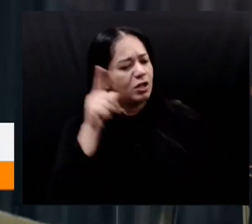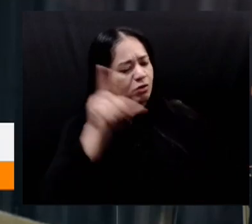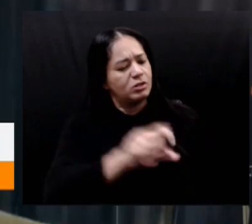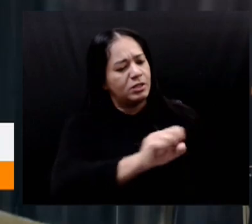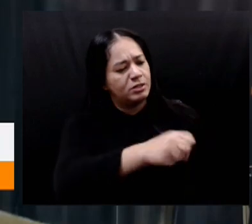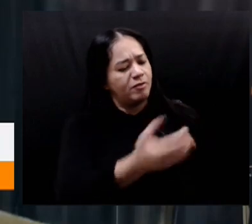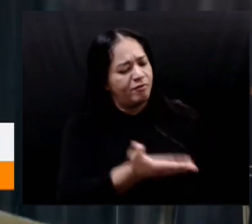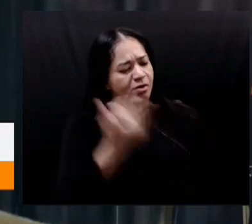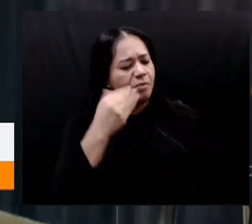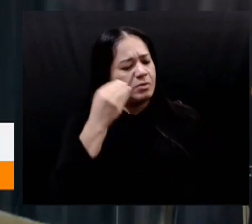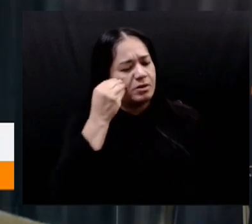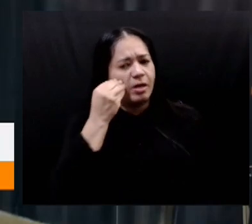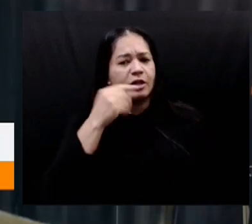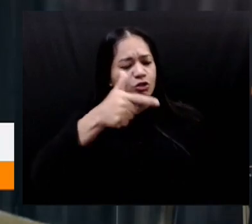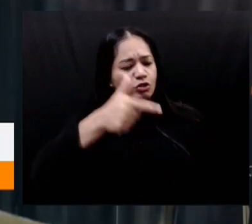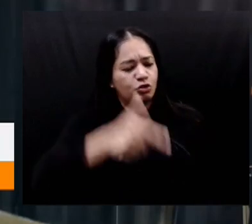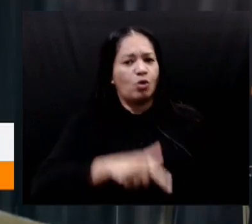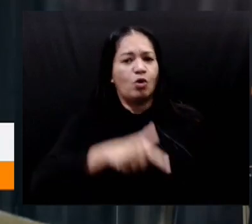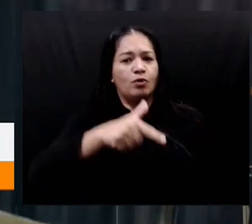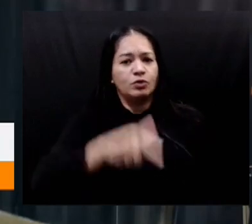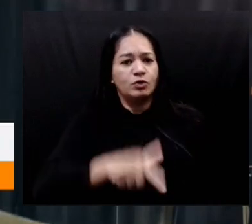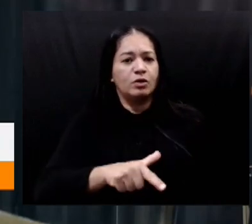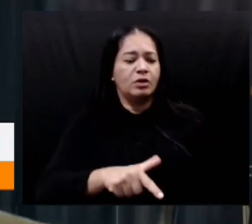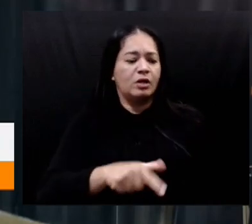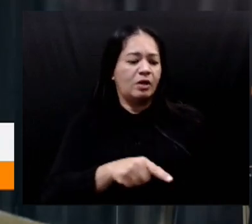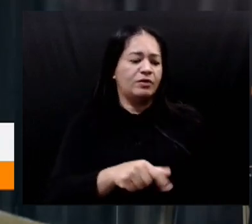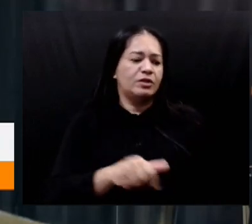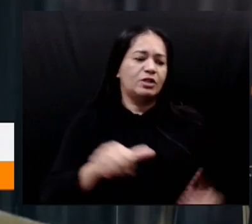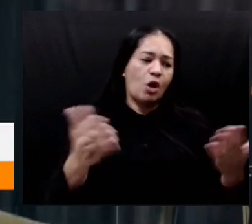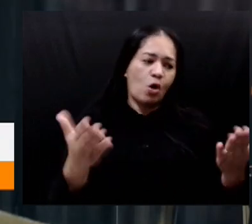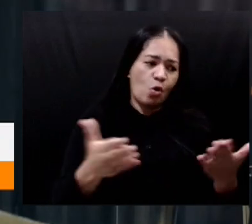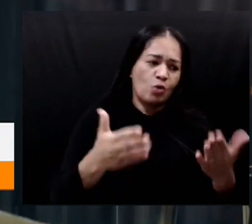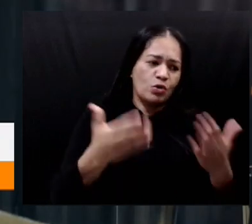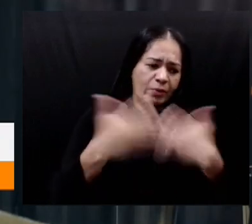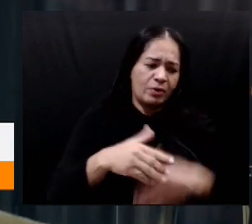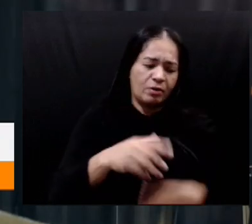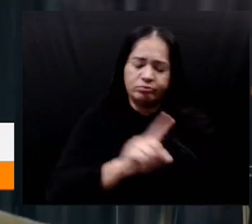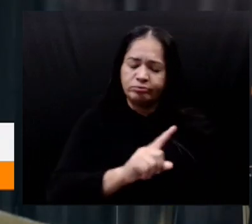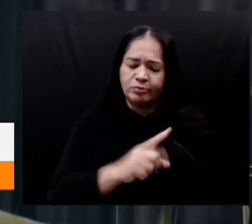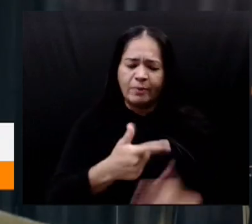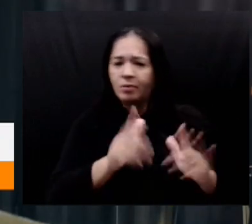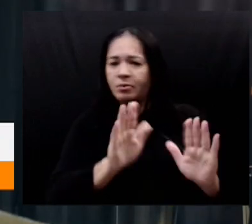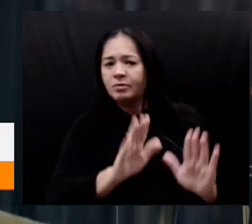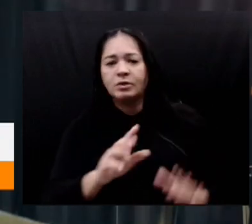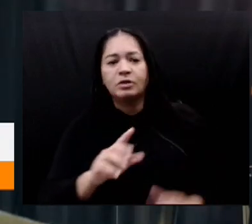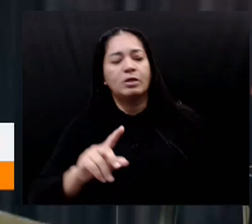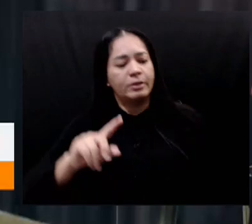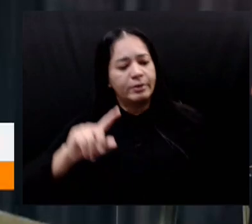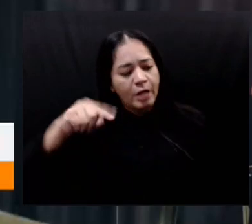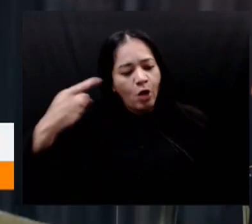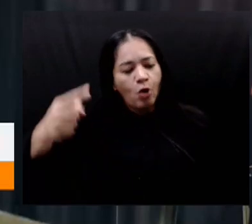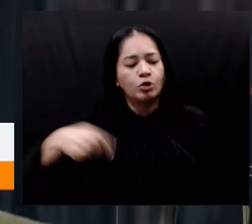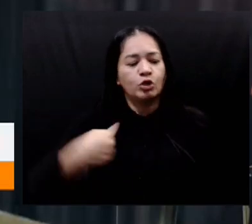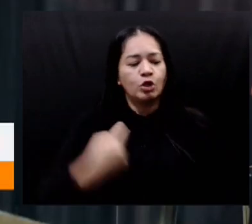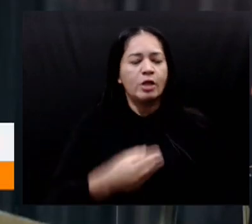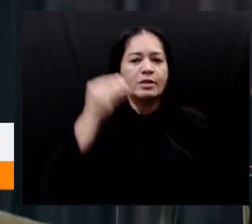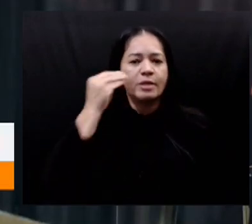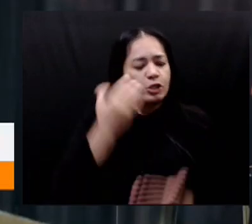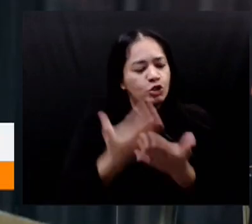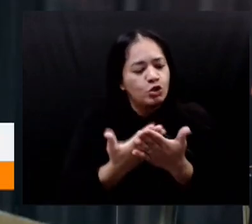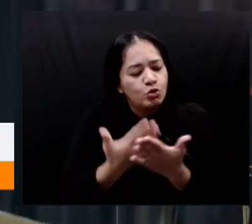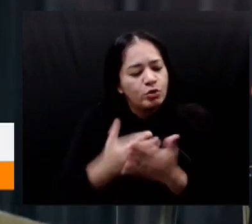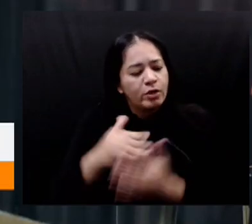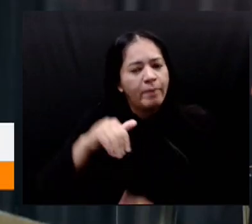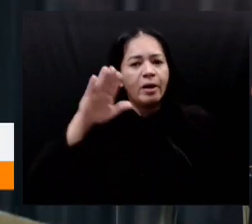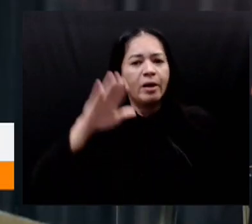de novo. Ah, você foi mal nessa prova, não tem problema, a gente tenta, vamos estudar de novo,